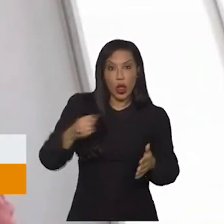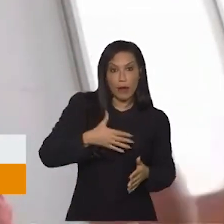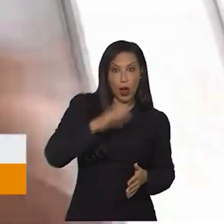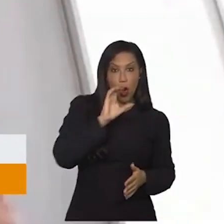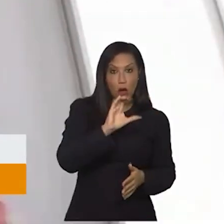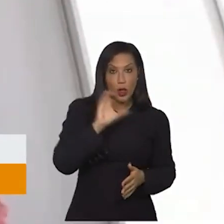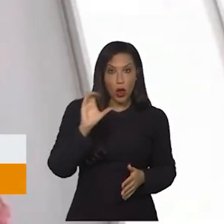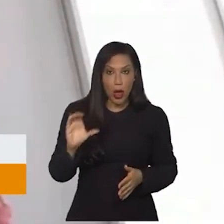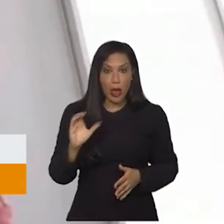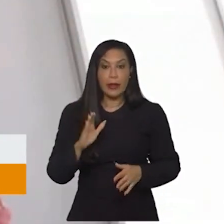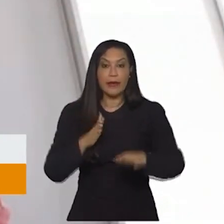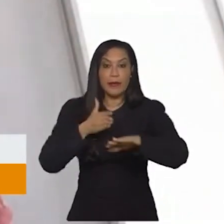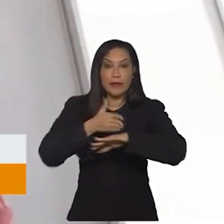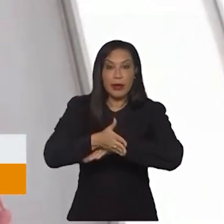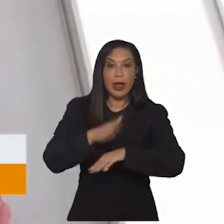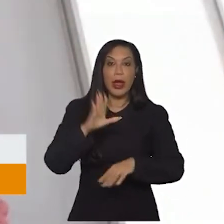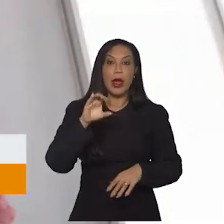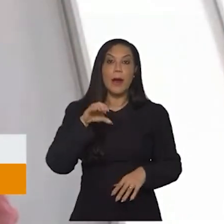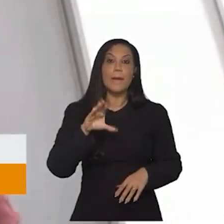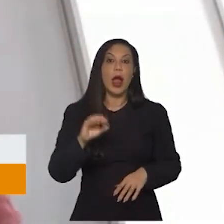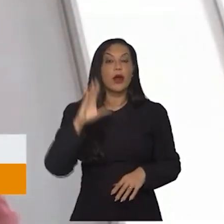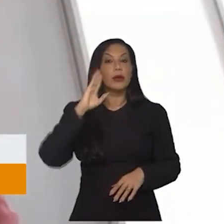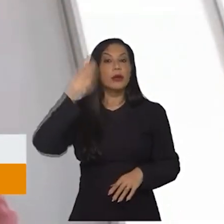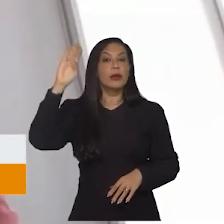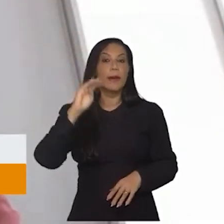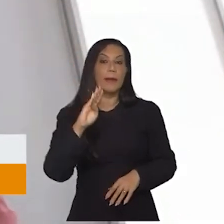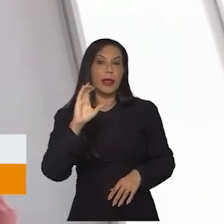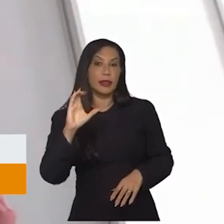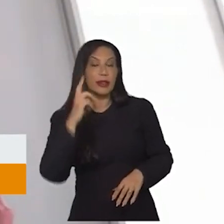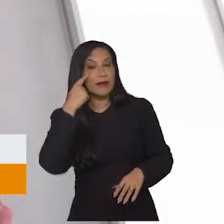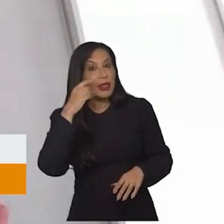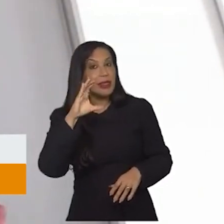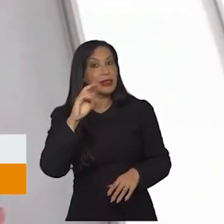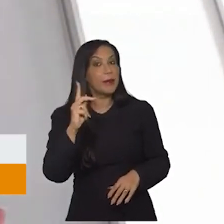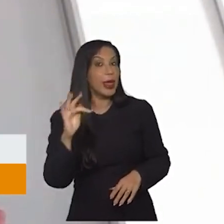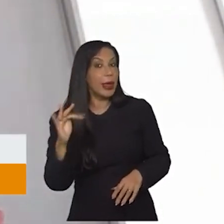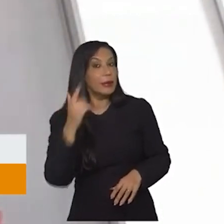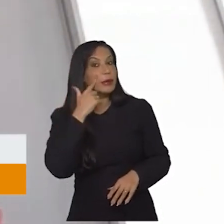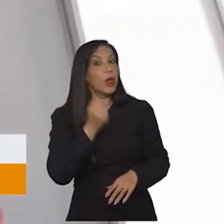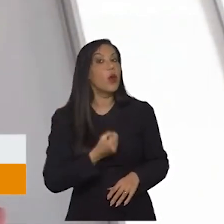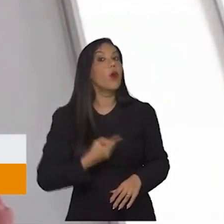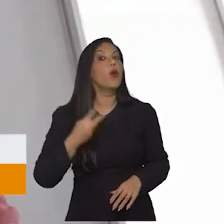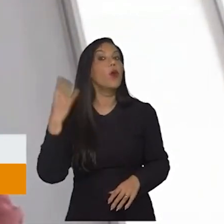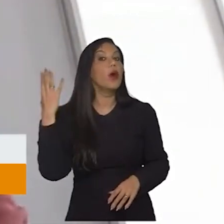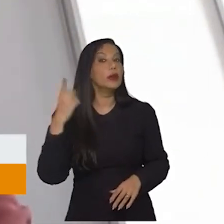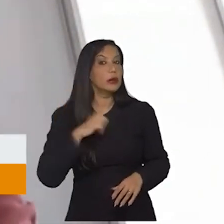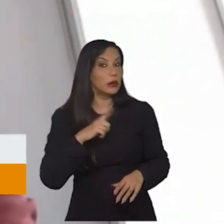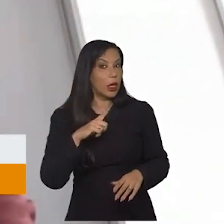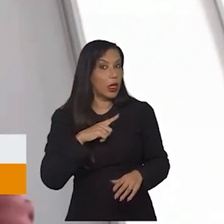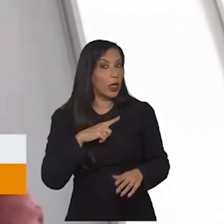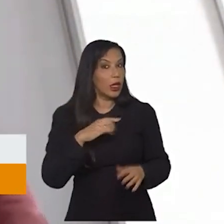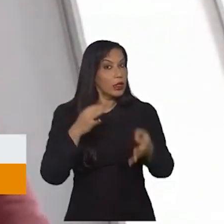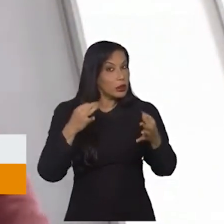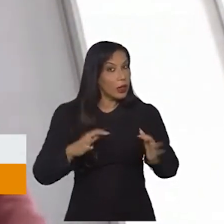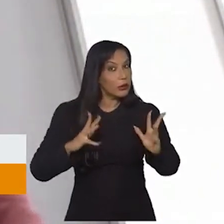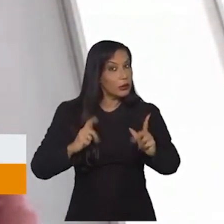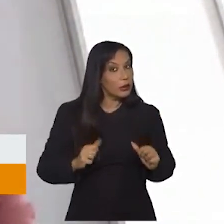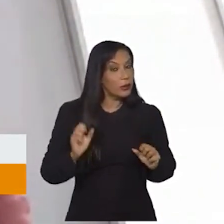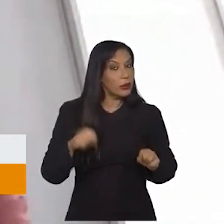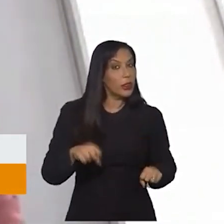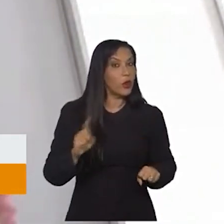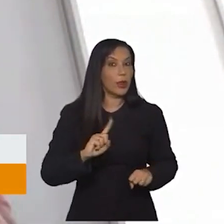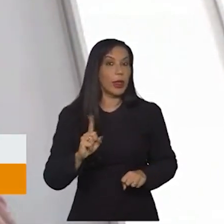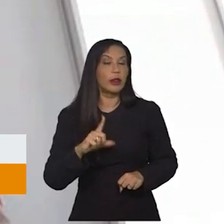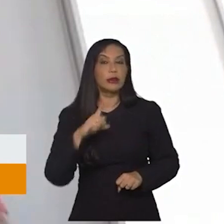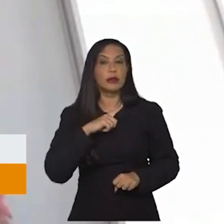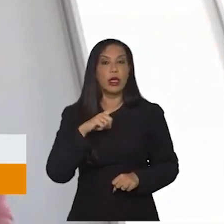gente recomenda, ó, vir aqui no Banco Central, puxa a informação desse CPF para ver quantas marcações de fraude. E agora vai ter identificado, ó, tem